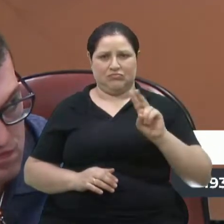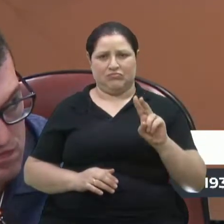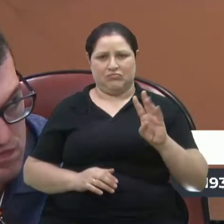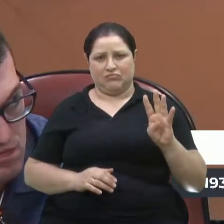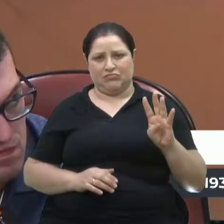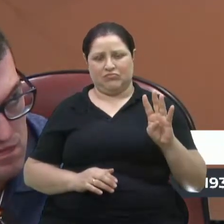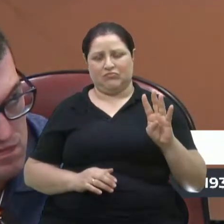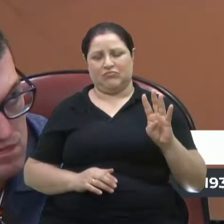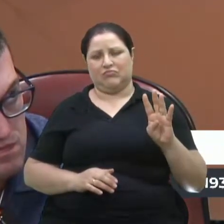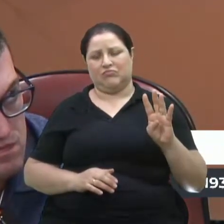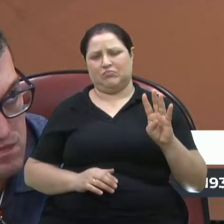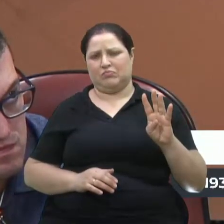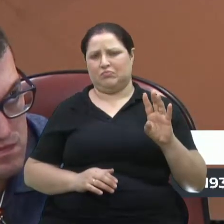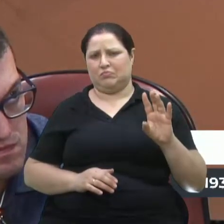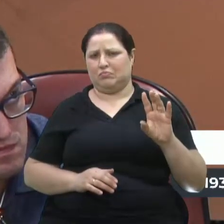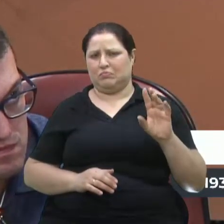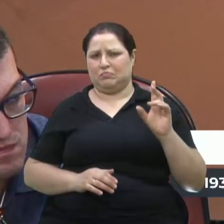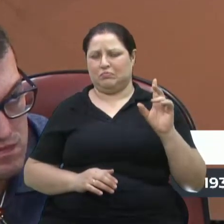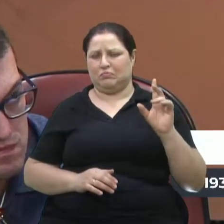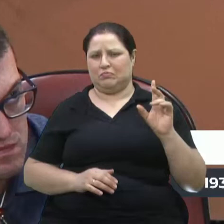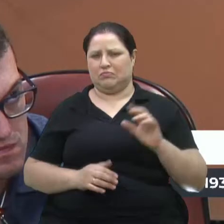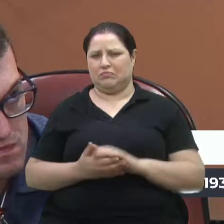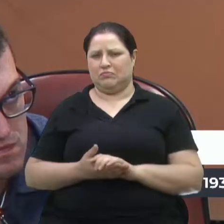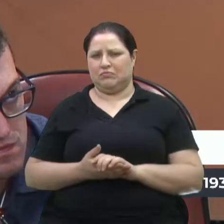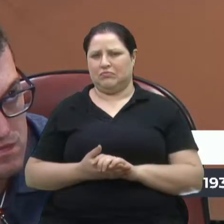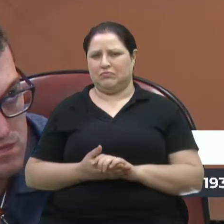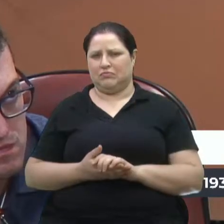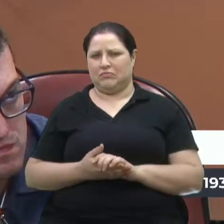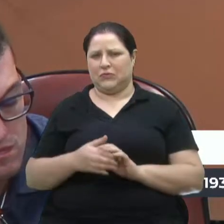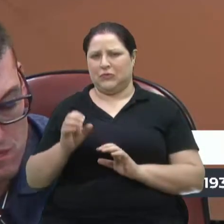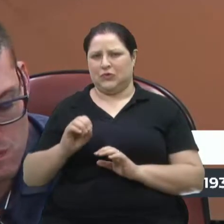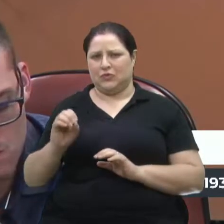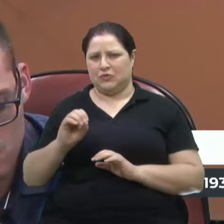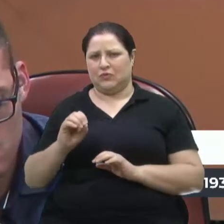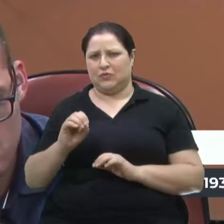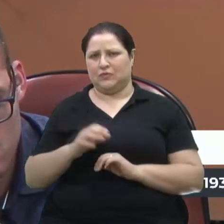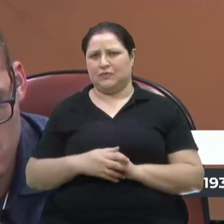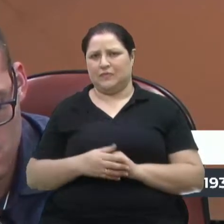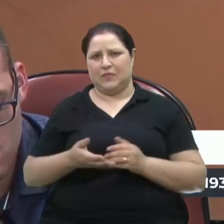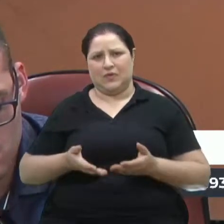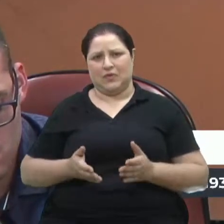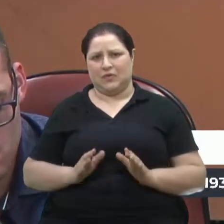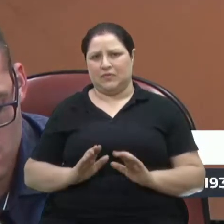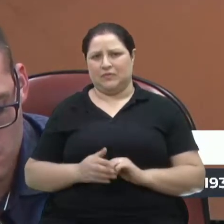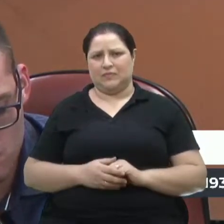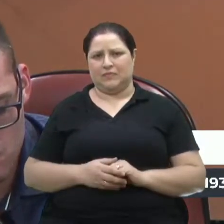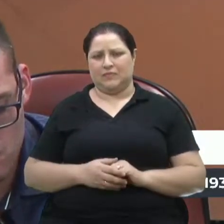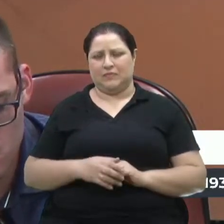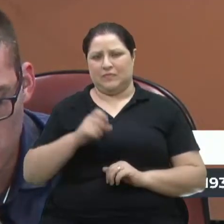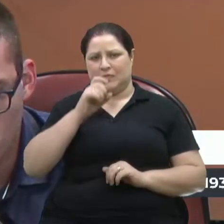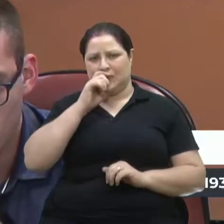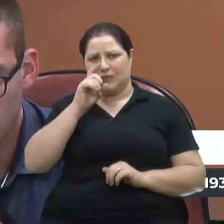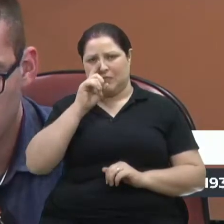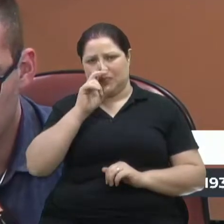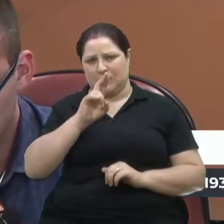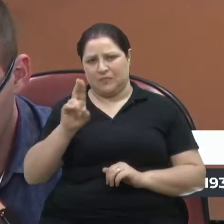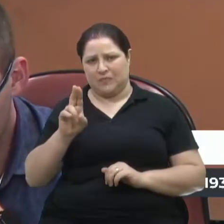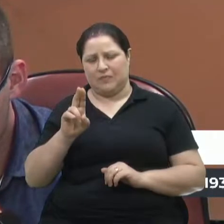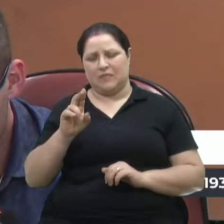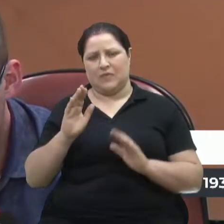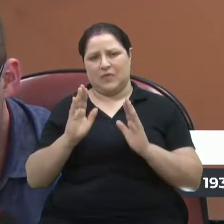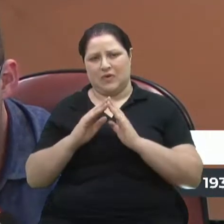24/10/1992, de parto natural, filho de Adair Roberto de Souza Dutra e Juni Bianchi Cuse. Morou e